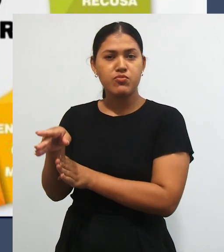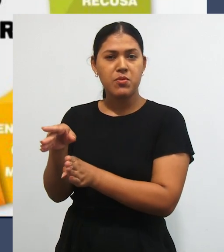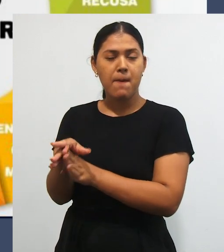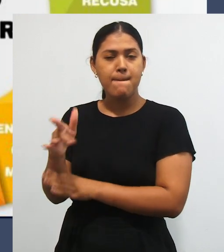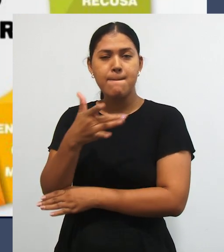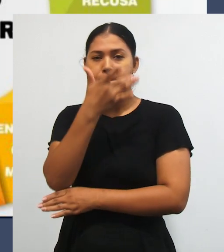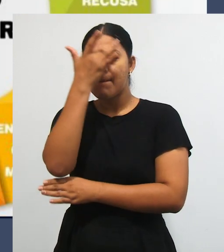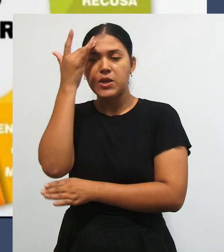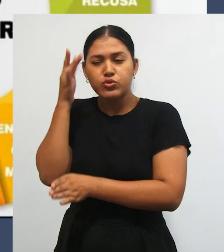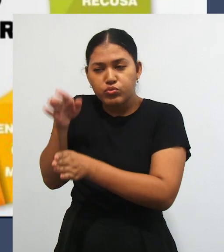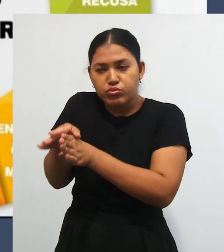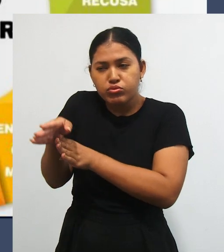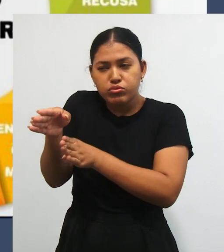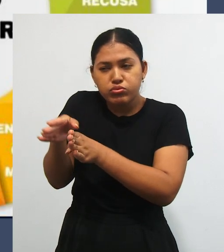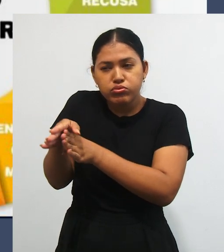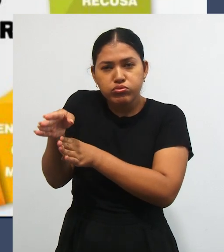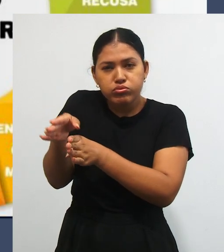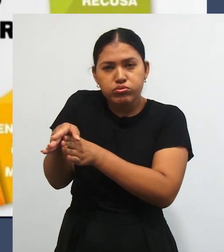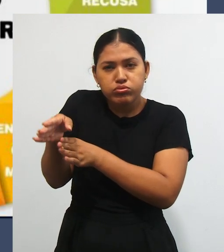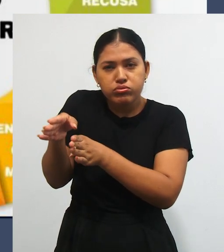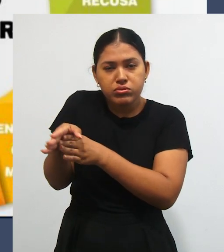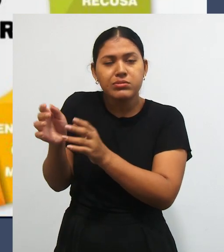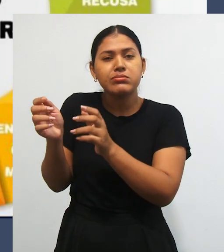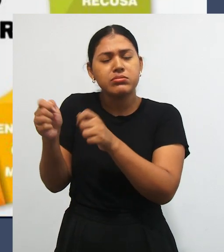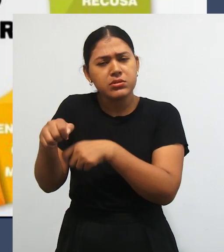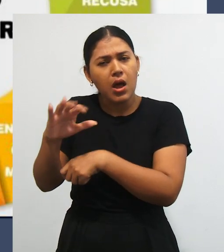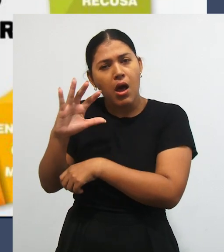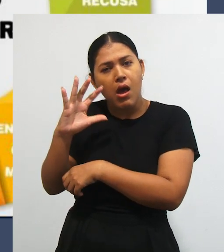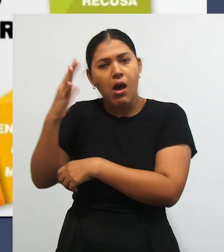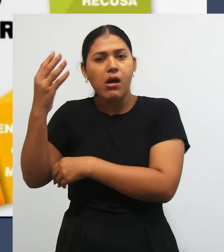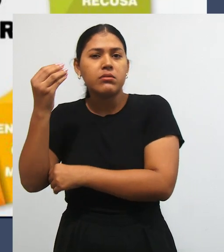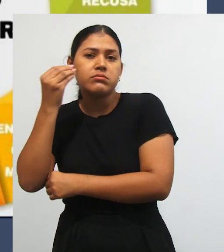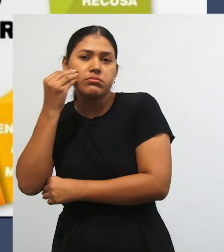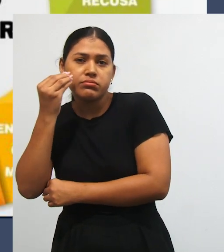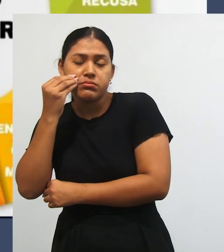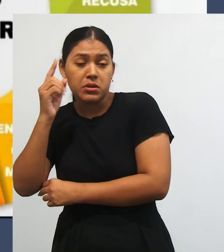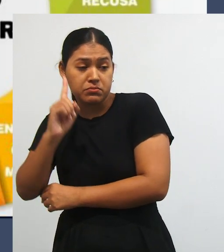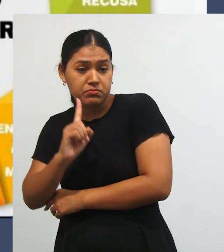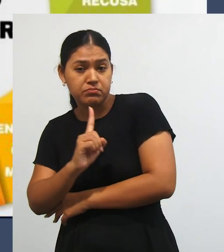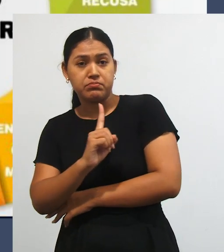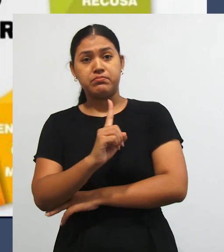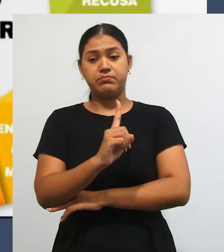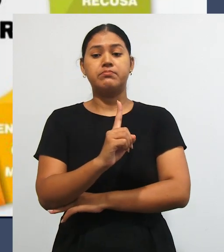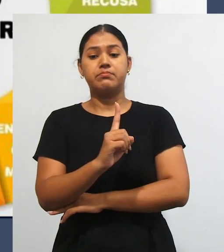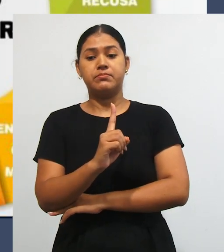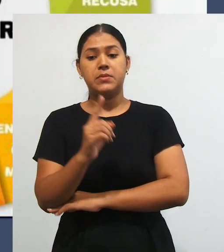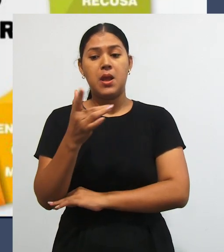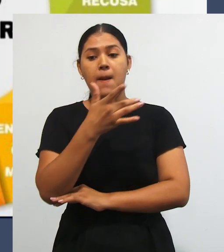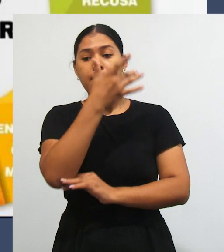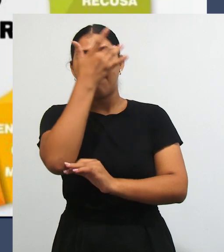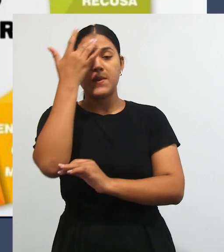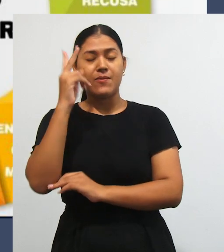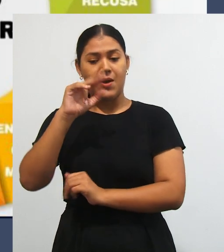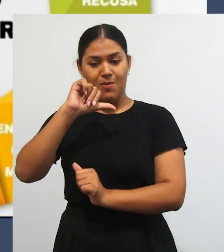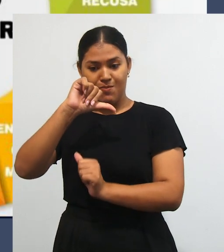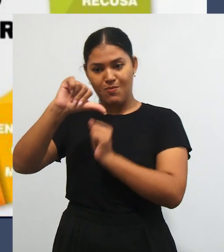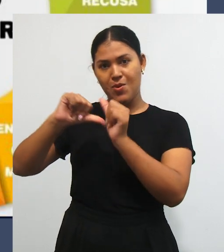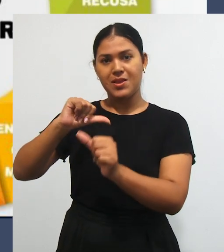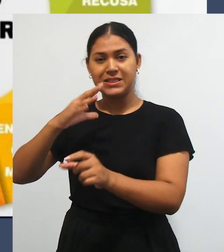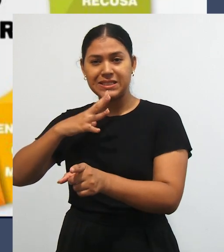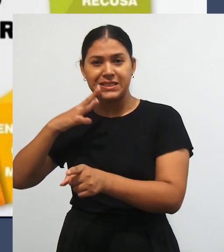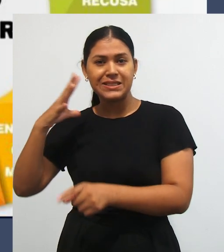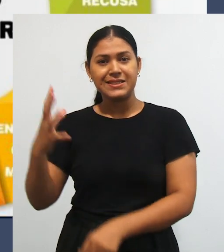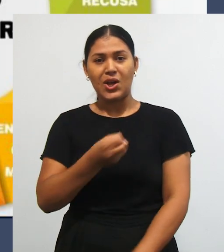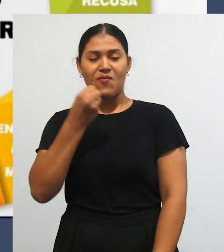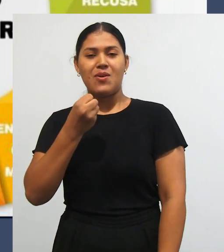pessoa que vai orientá-lo a atender esse chamado e ser, portanto, a pessoa que vai mudar o mundo.